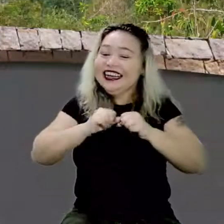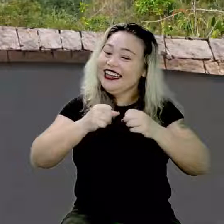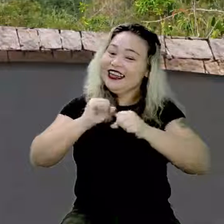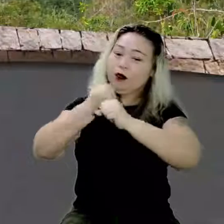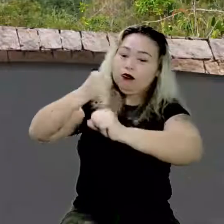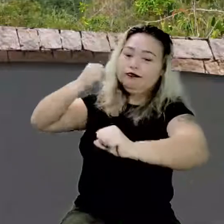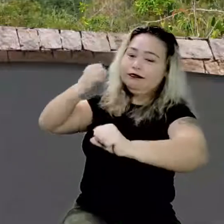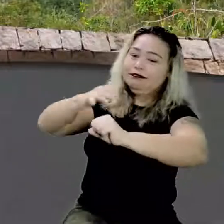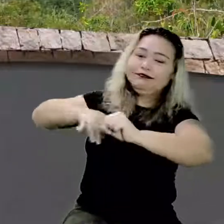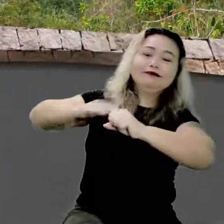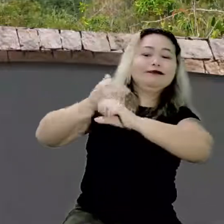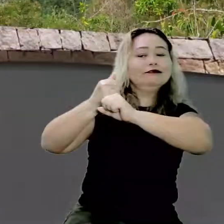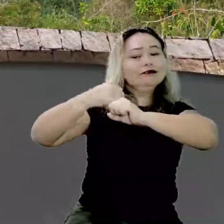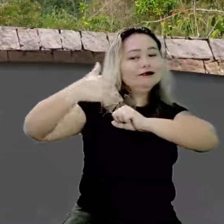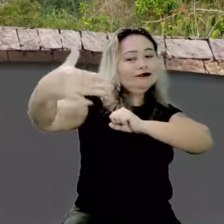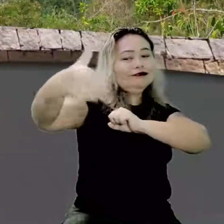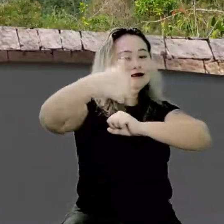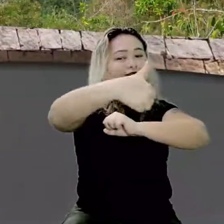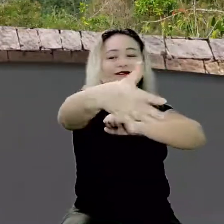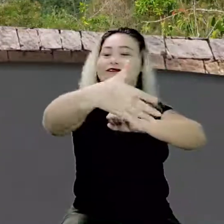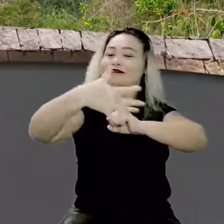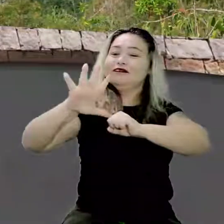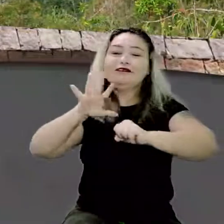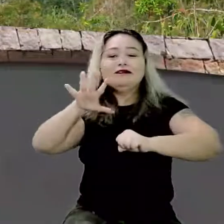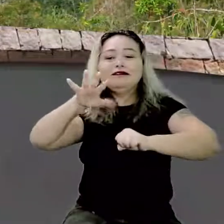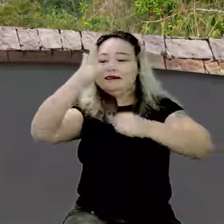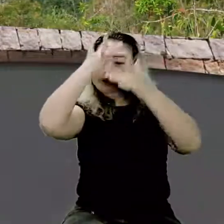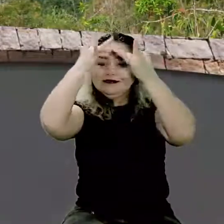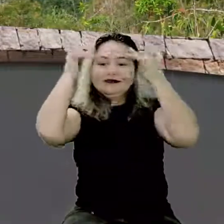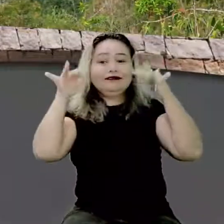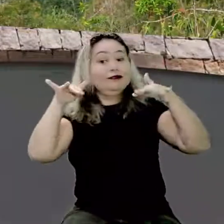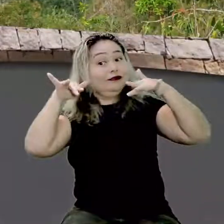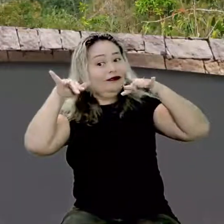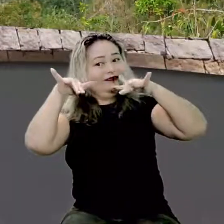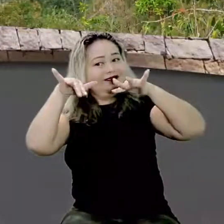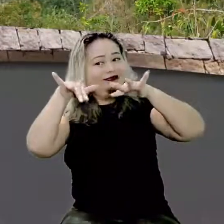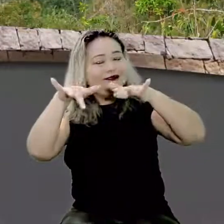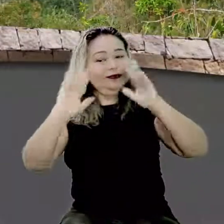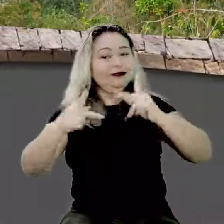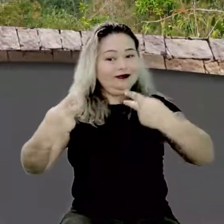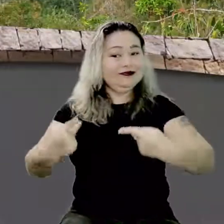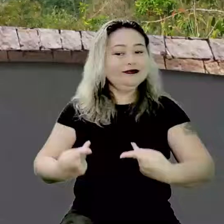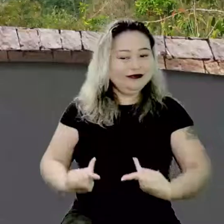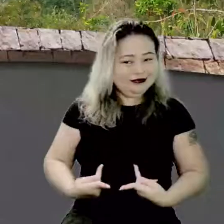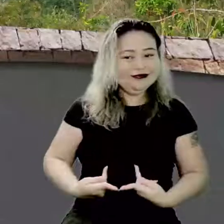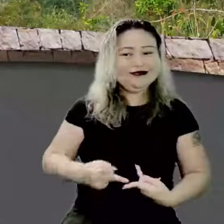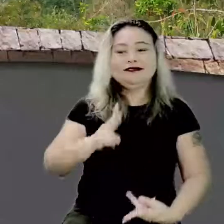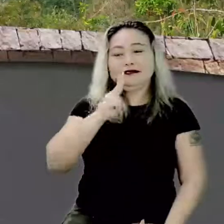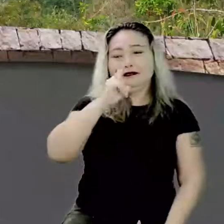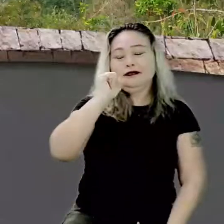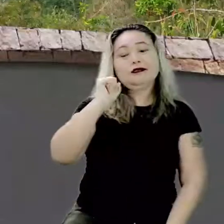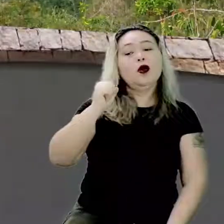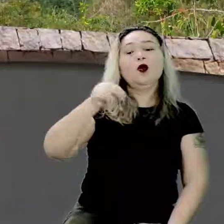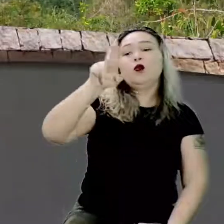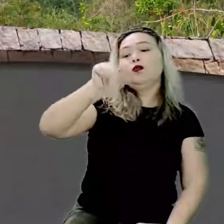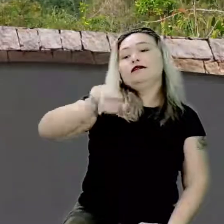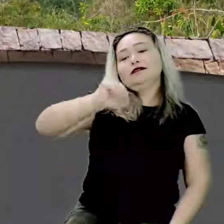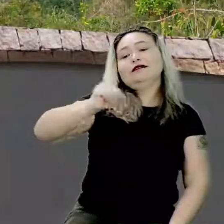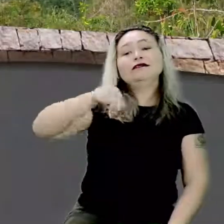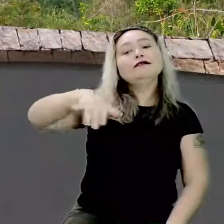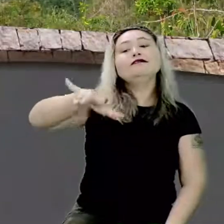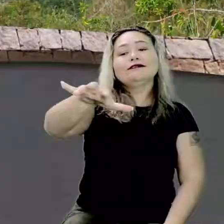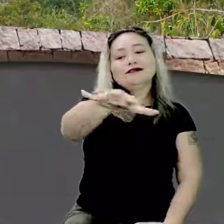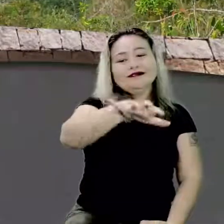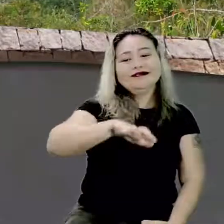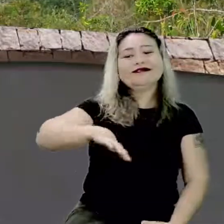expansão, ainda estava num processo de ocupação humana mais intensa, como se nunca tinha visto nessa